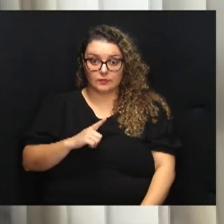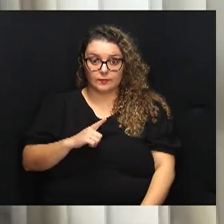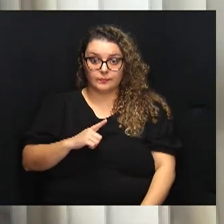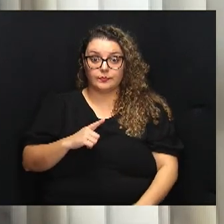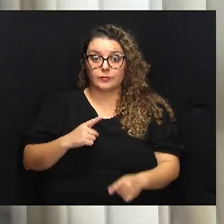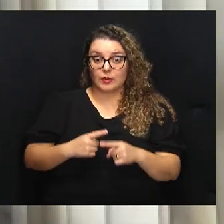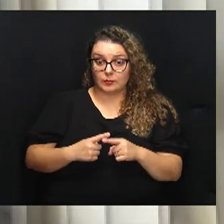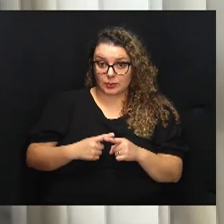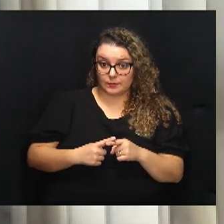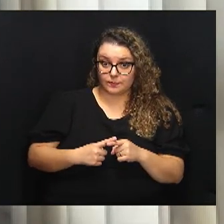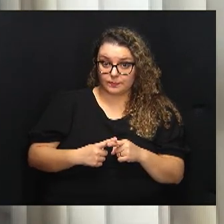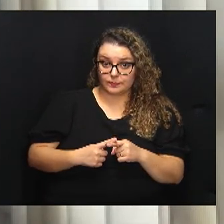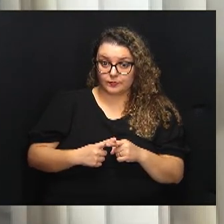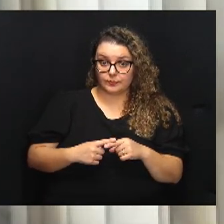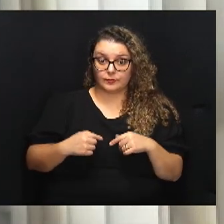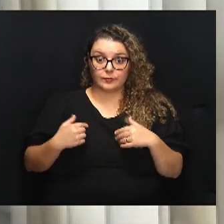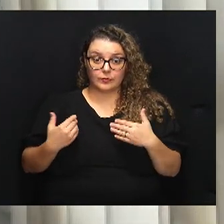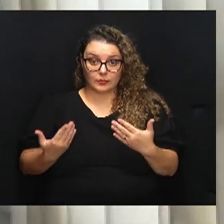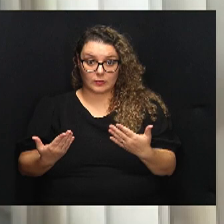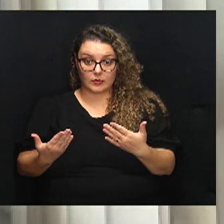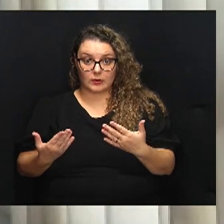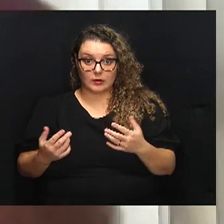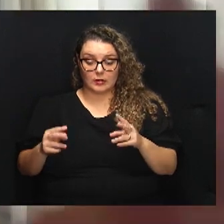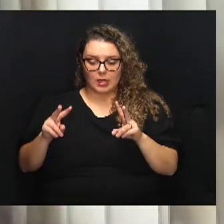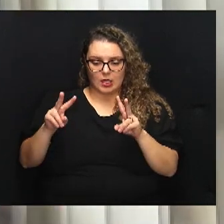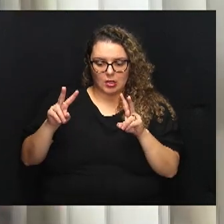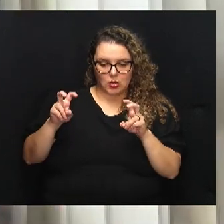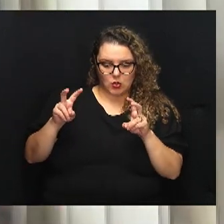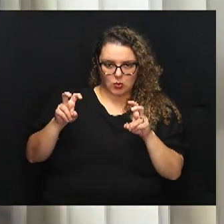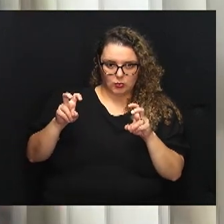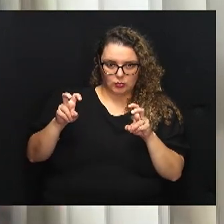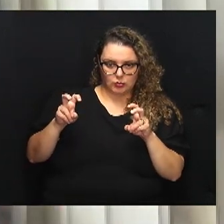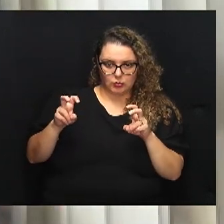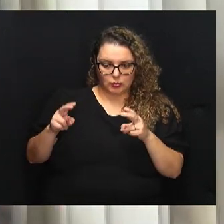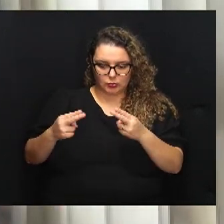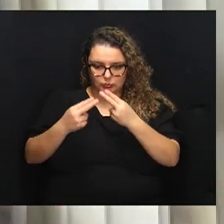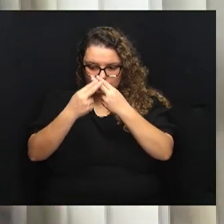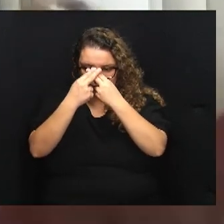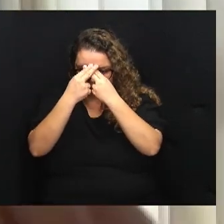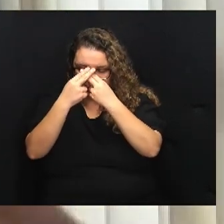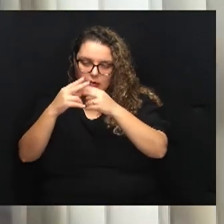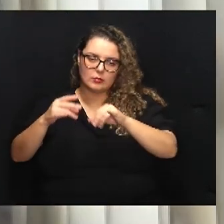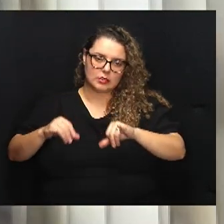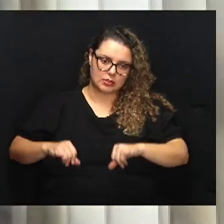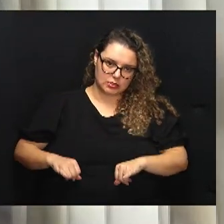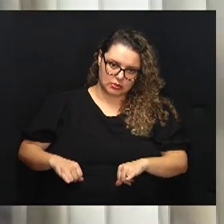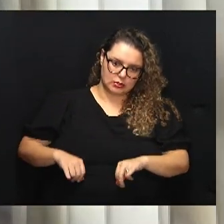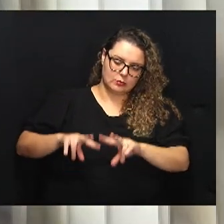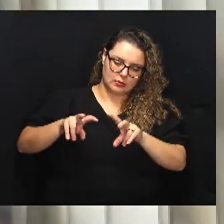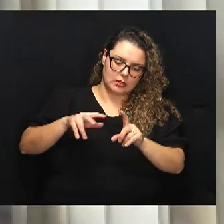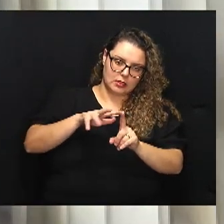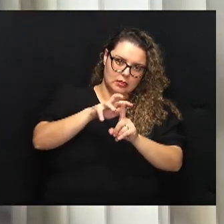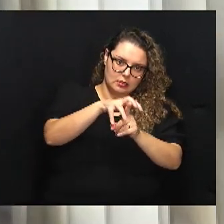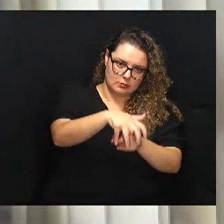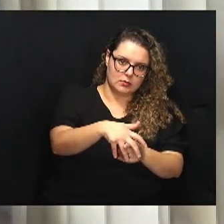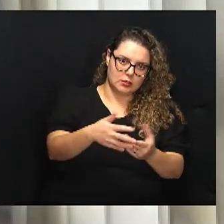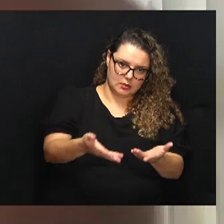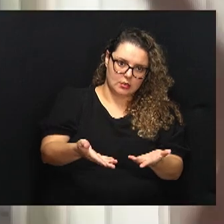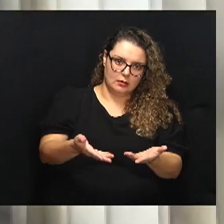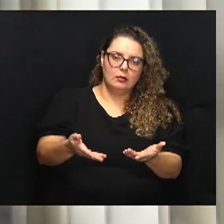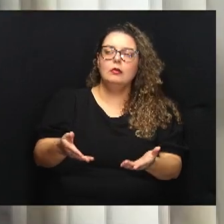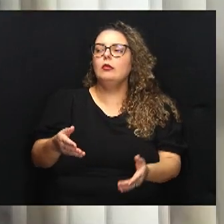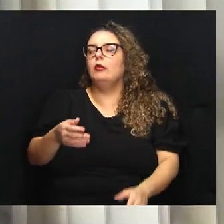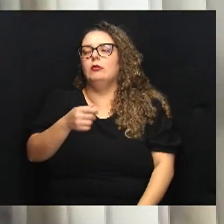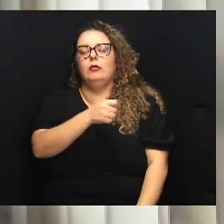quê? Porque a partir de, entre aspas, um trauma sofrido por esse bullying, né, por esse